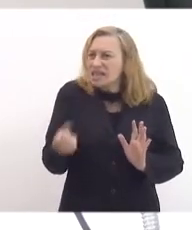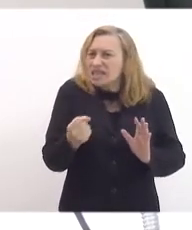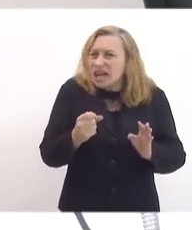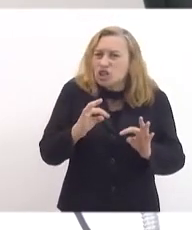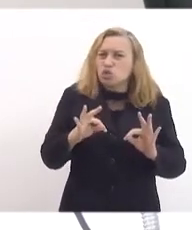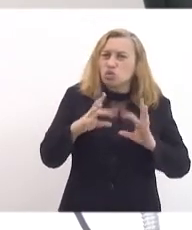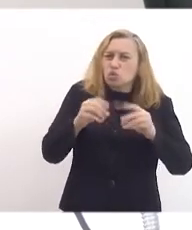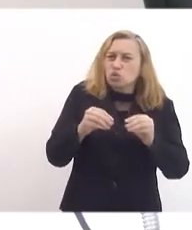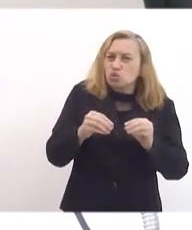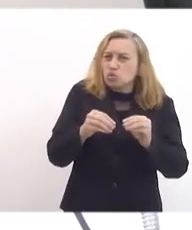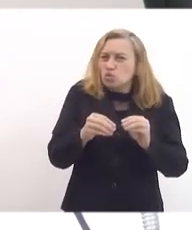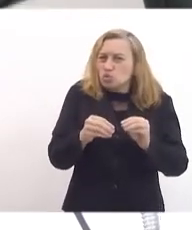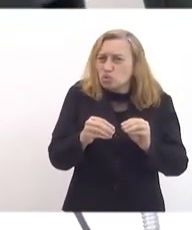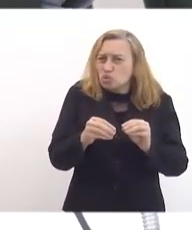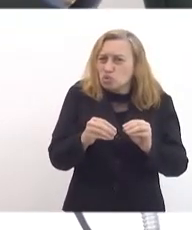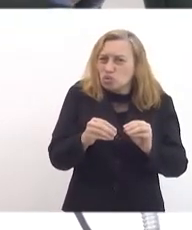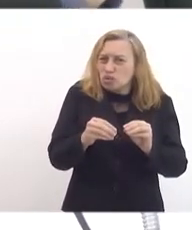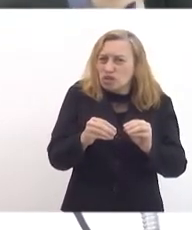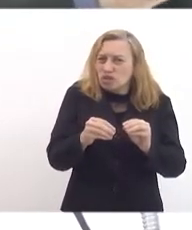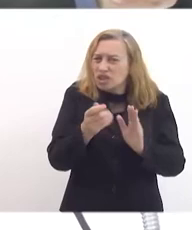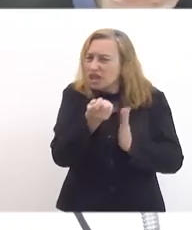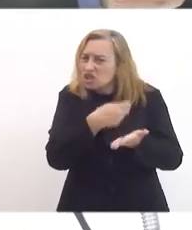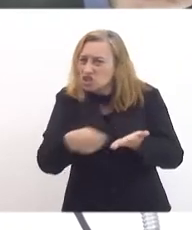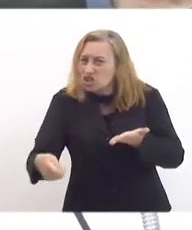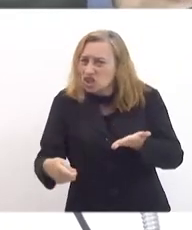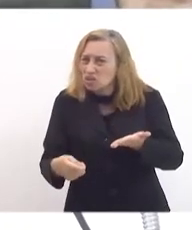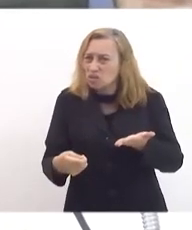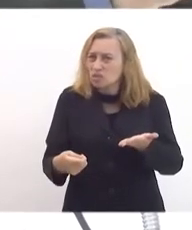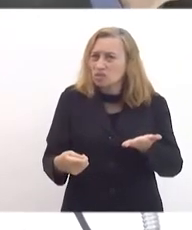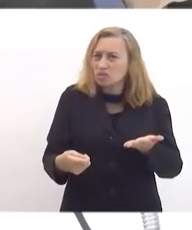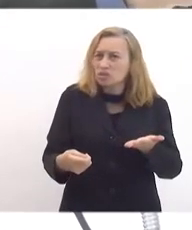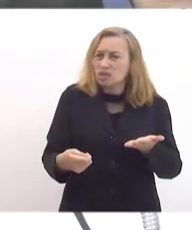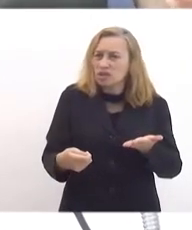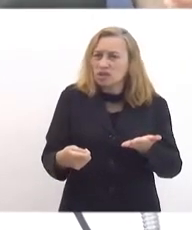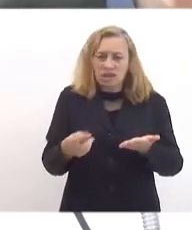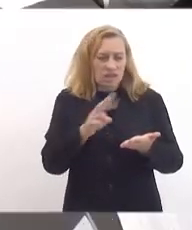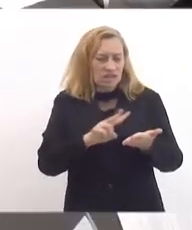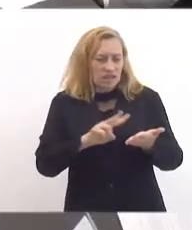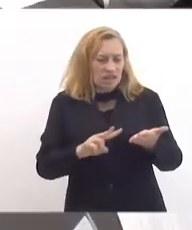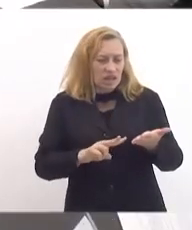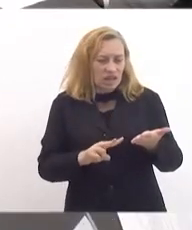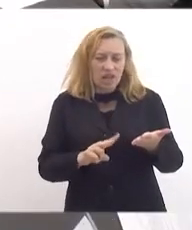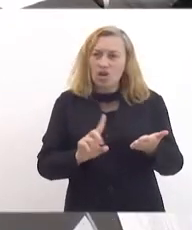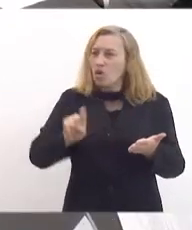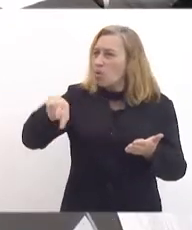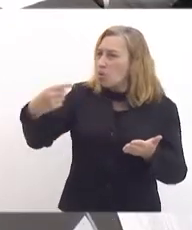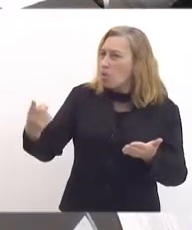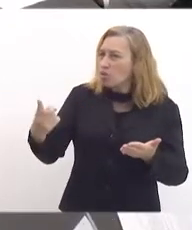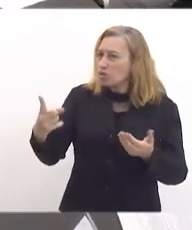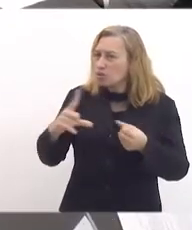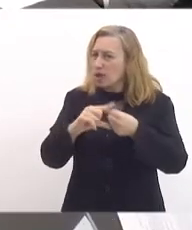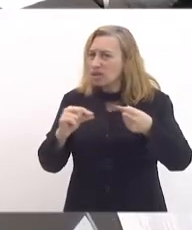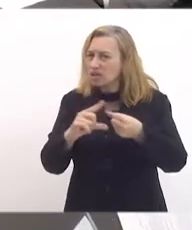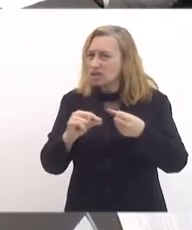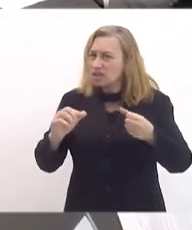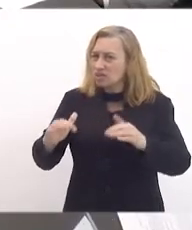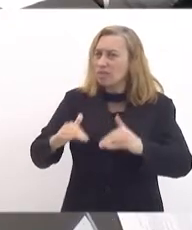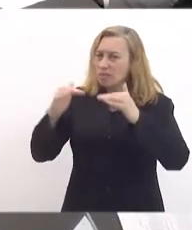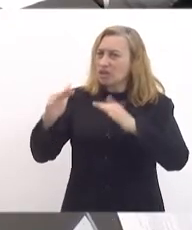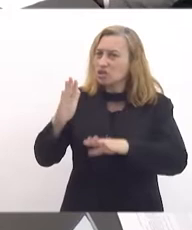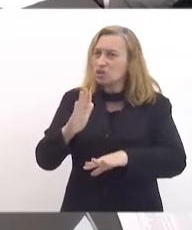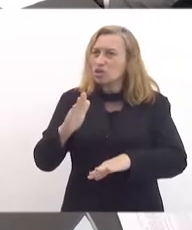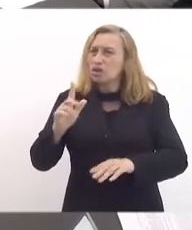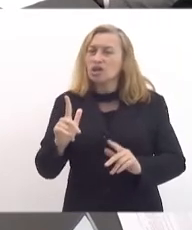escrito você não pode aderir essa lei e propor em outro artigo algo superior o que ela já da de